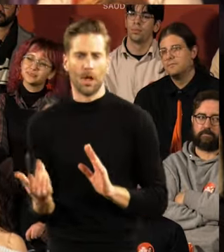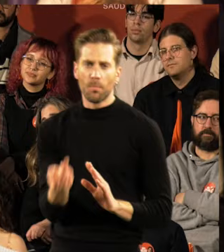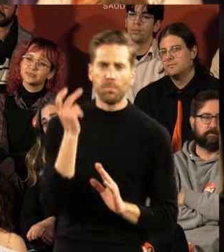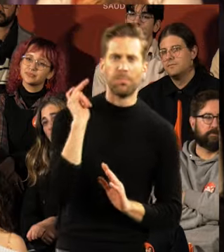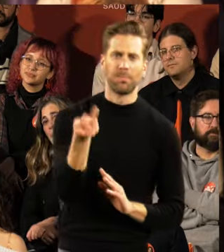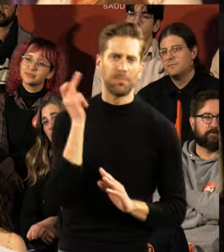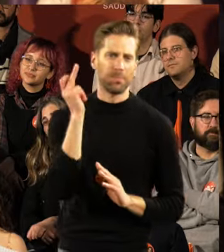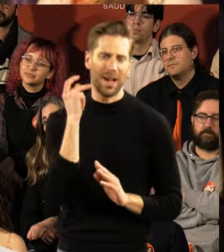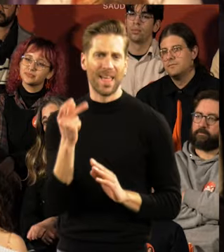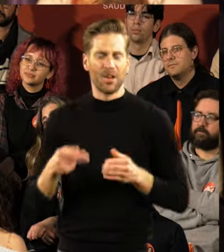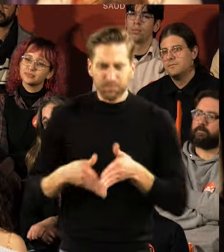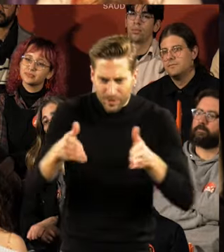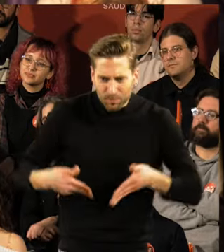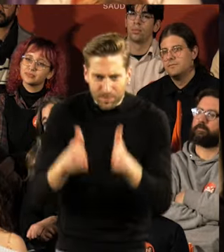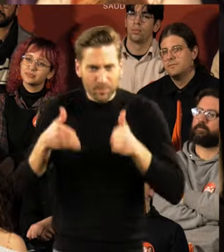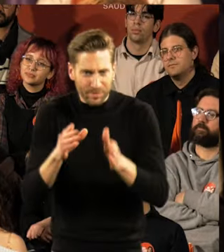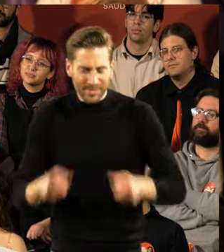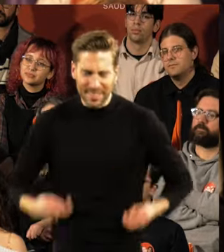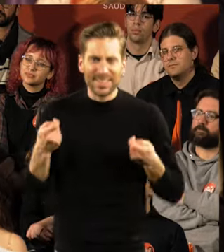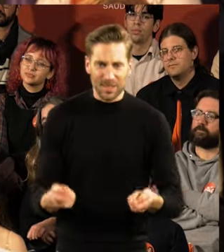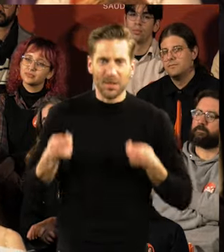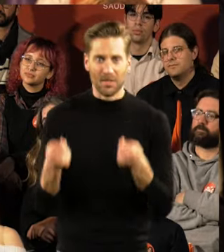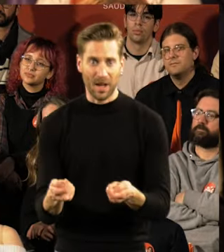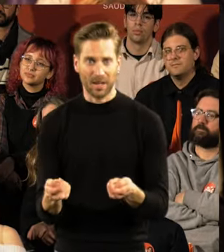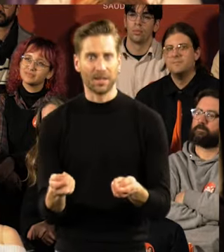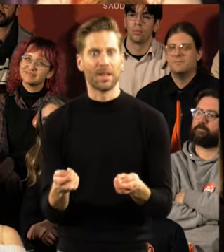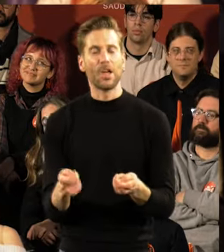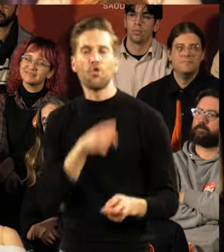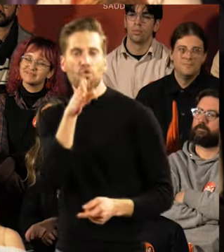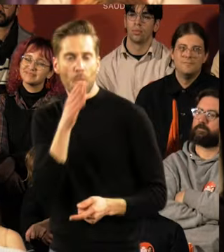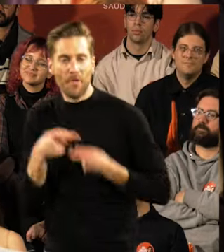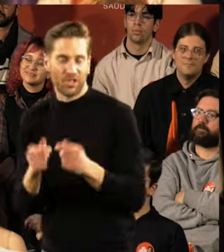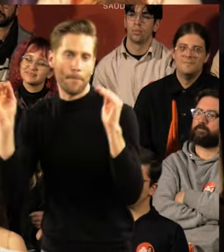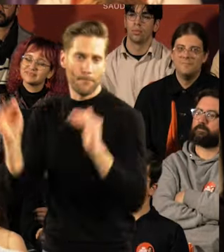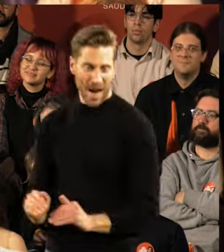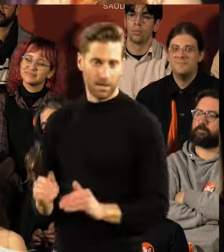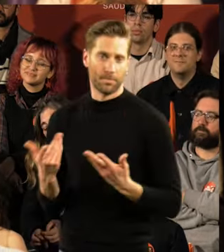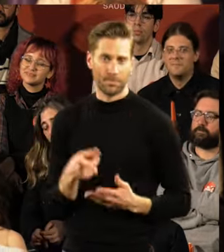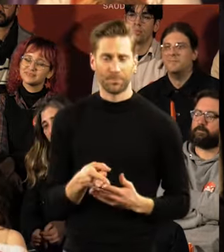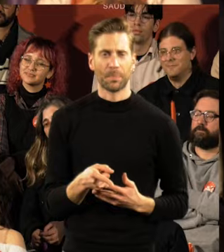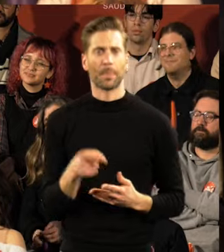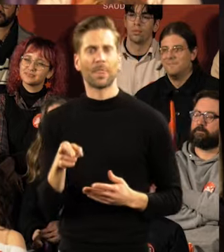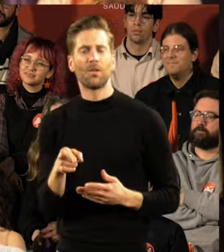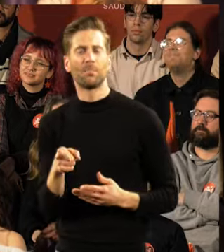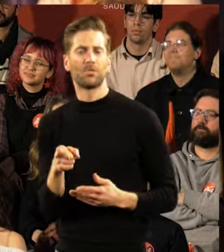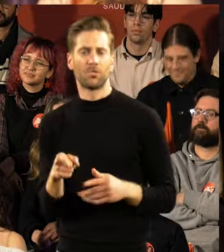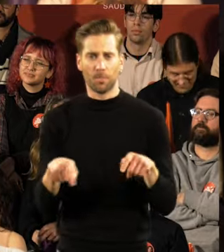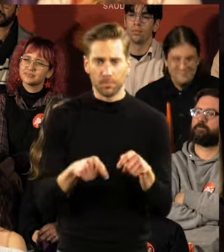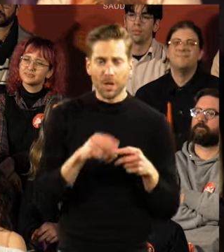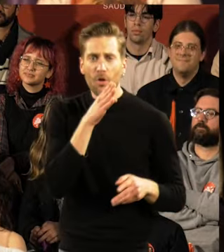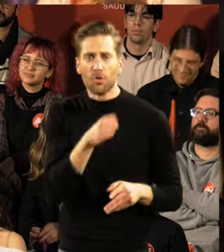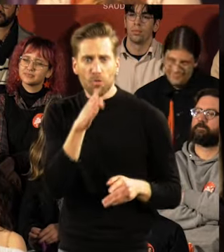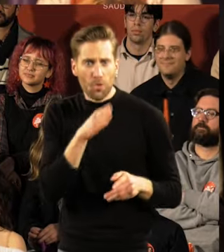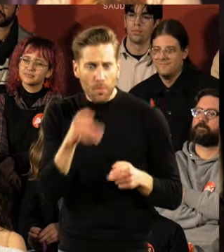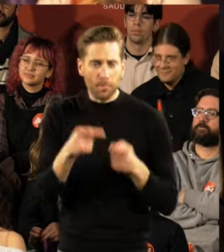em estrada mais do triplo do que se investiu em ferrovia. Perdemos 460 quilómetros